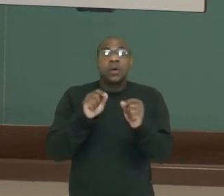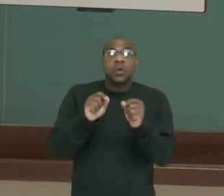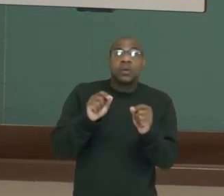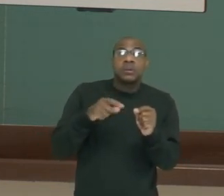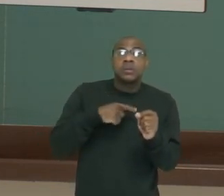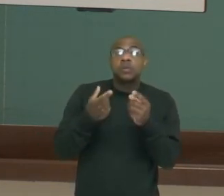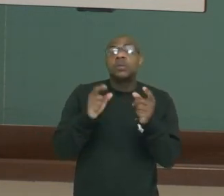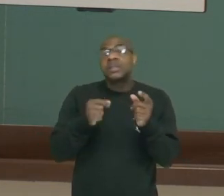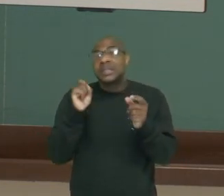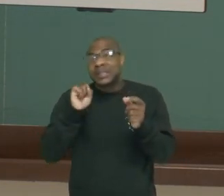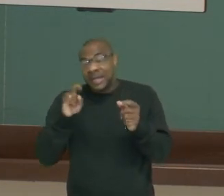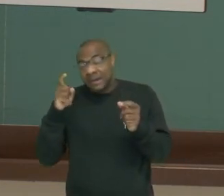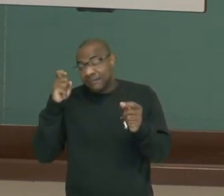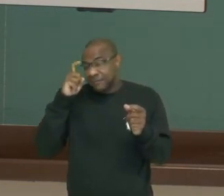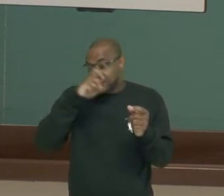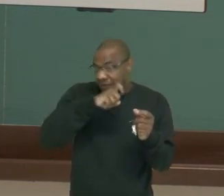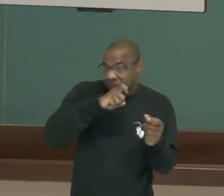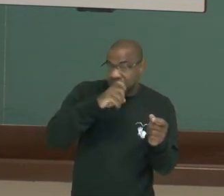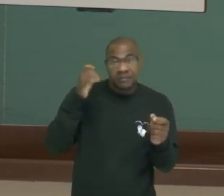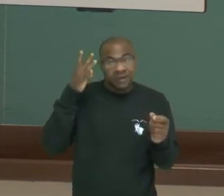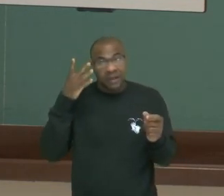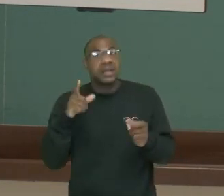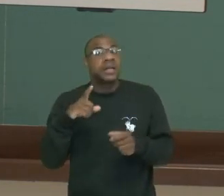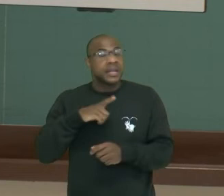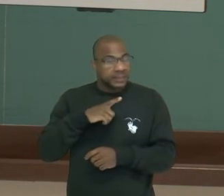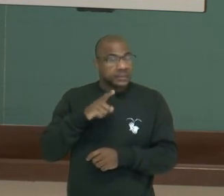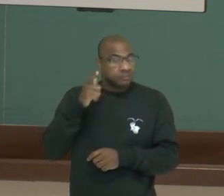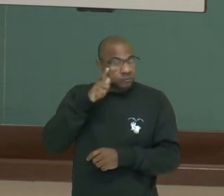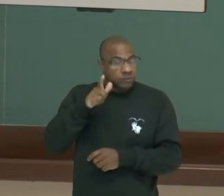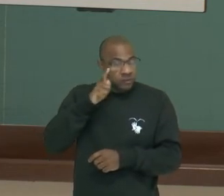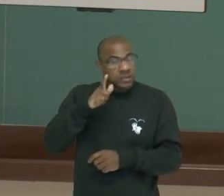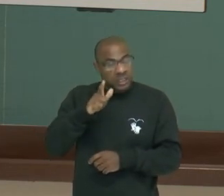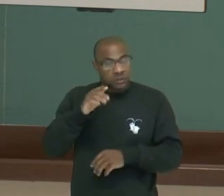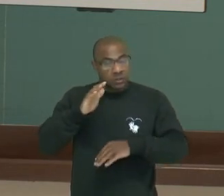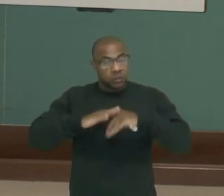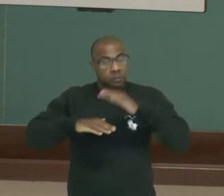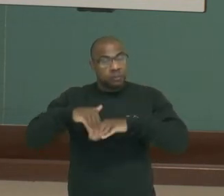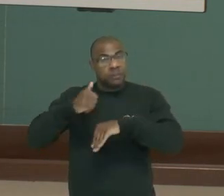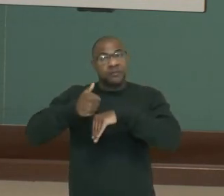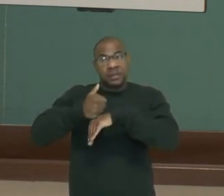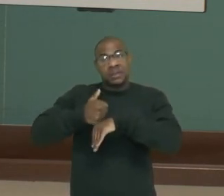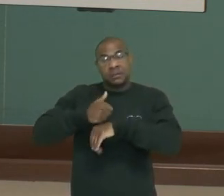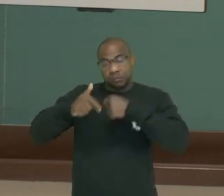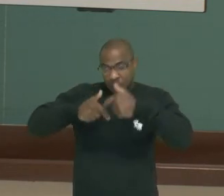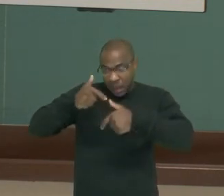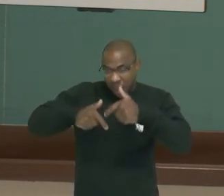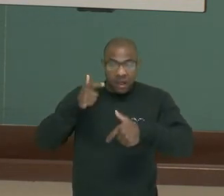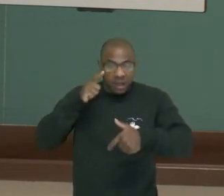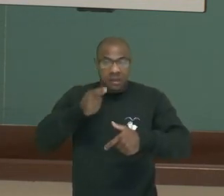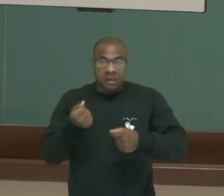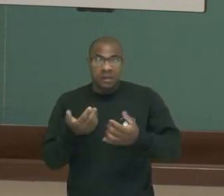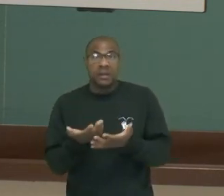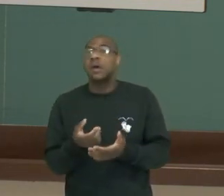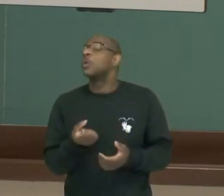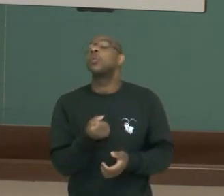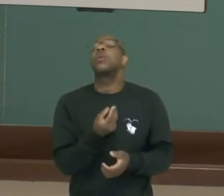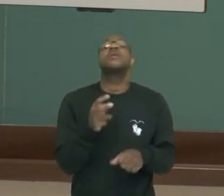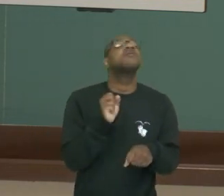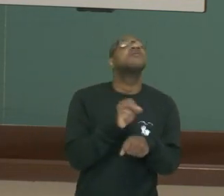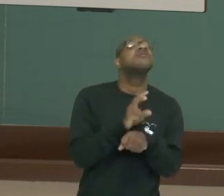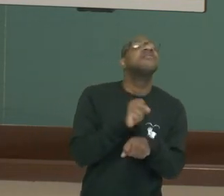mais ligado? Você começou a pensar já no que fazer para se conhecer, para ver o seu interesse a respeito